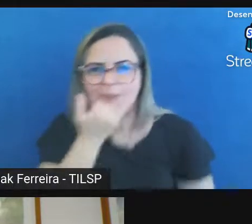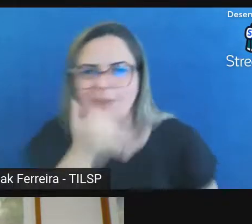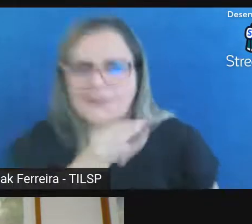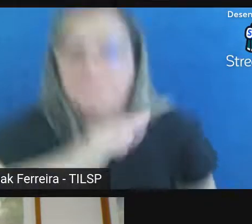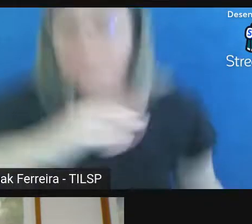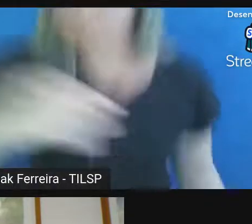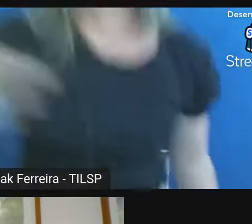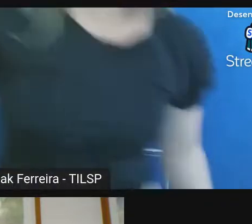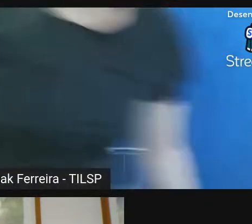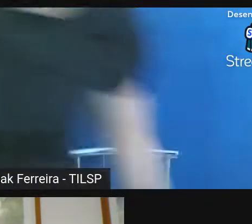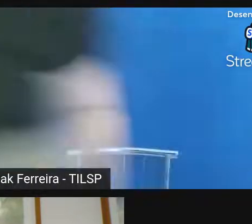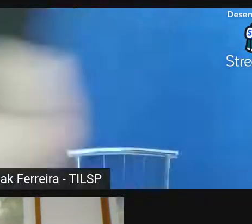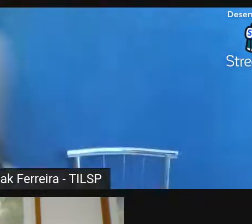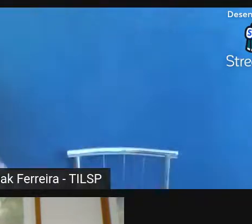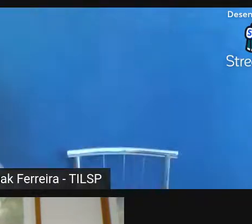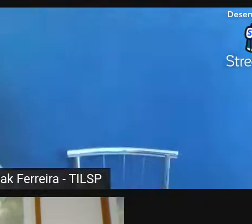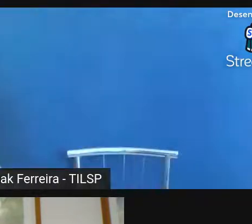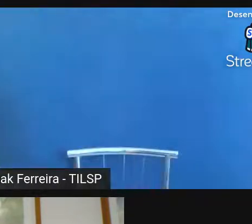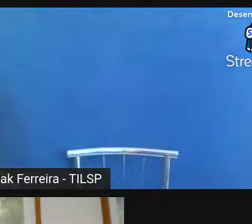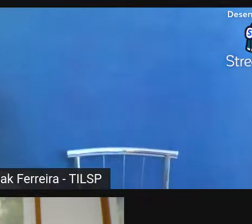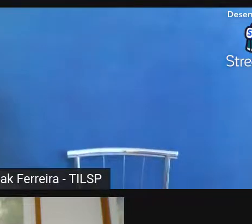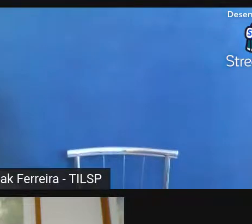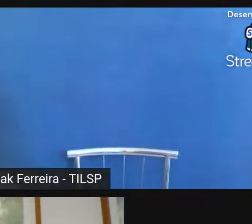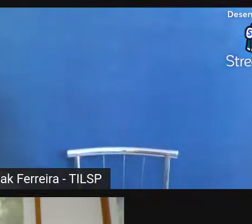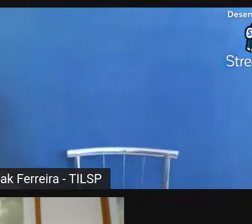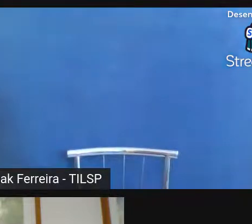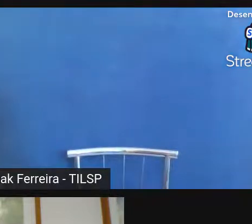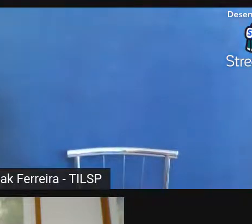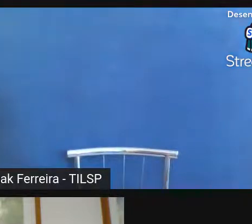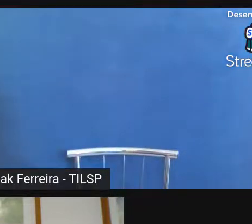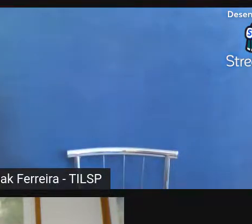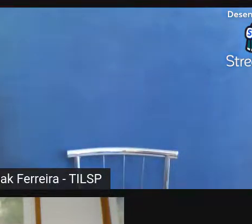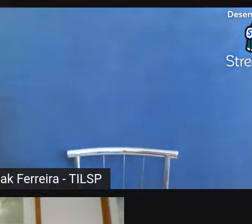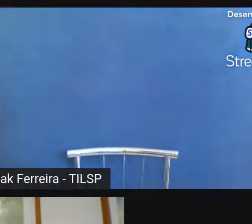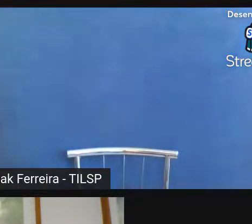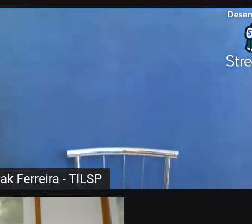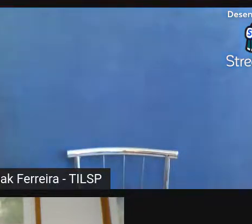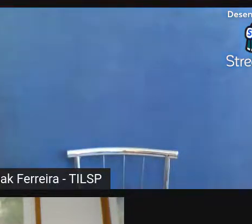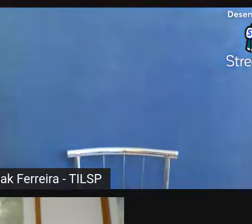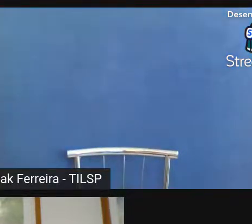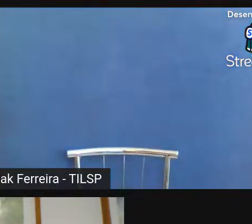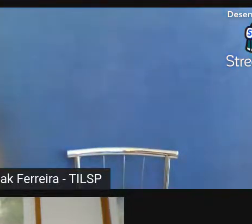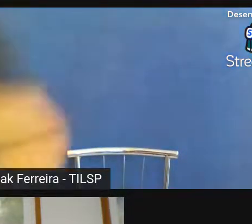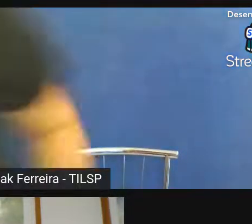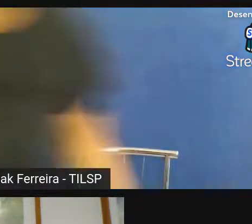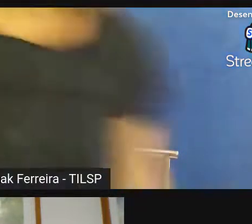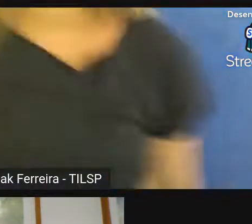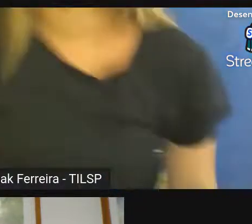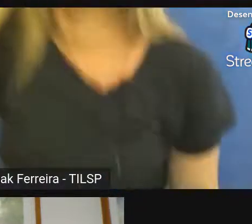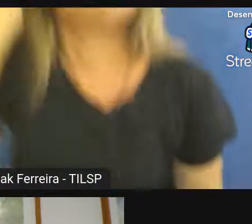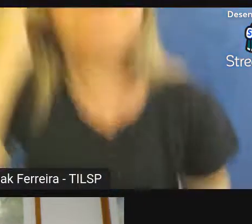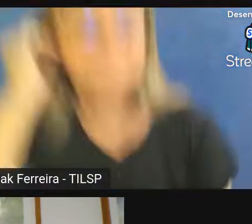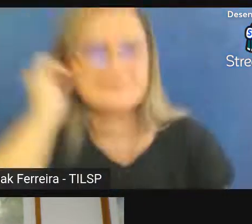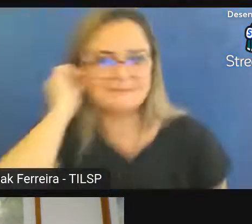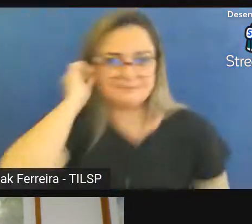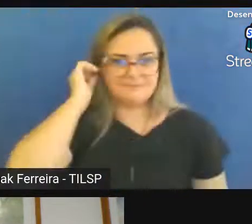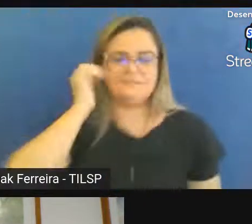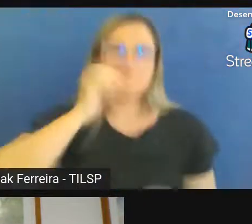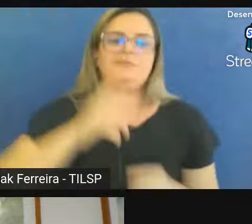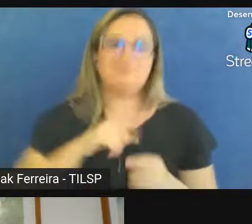sensibilizatória para a preservação digital sistêmica